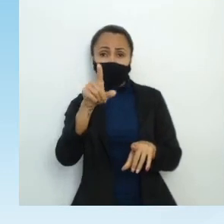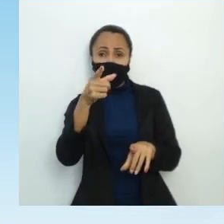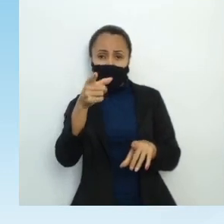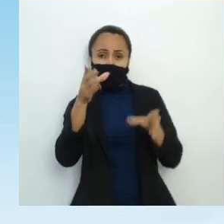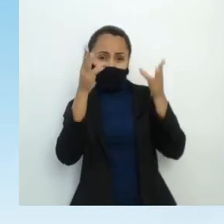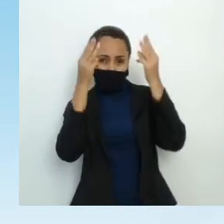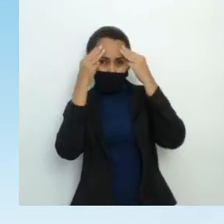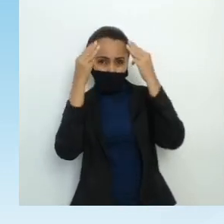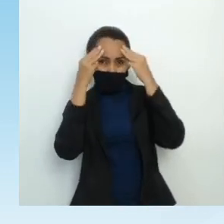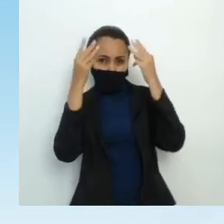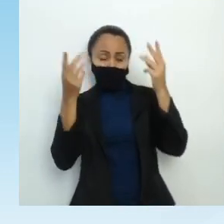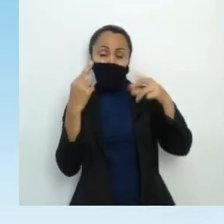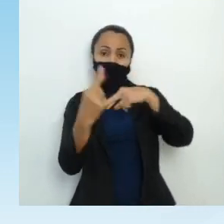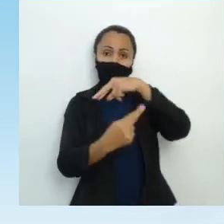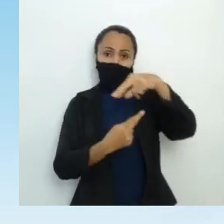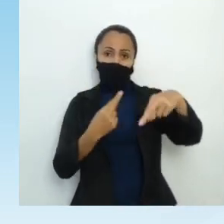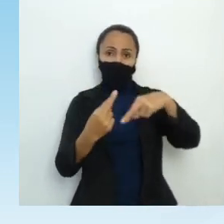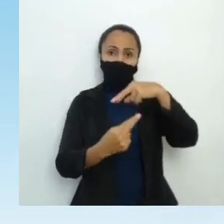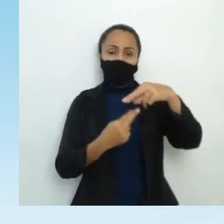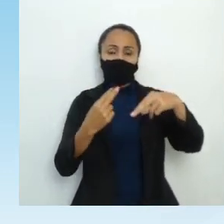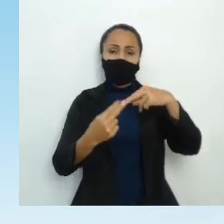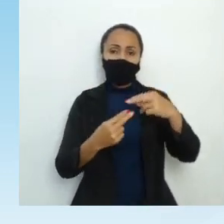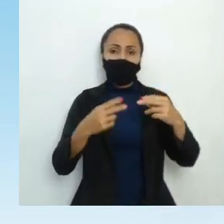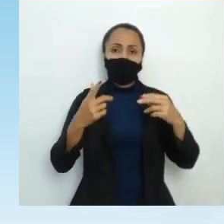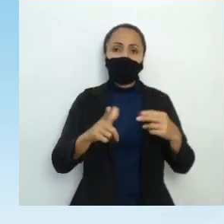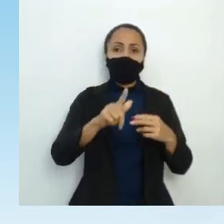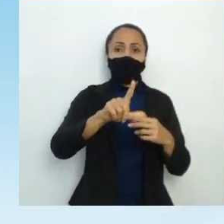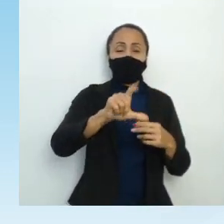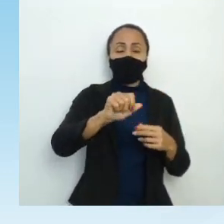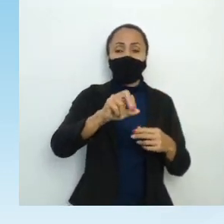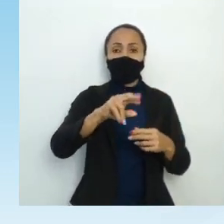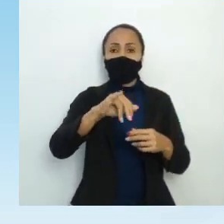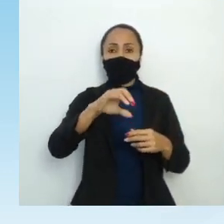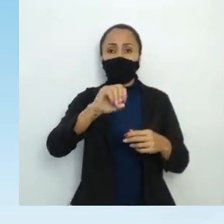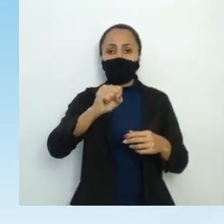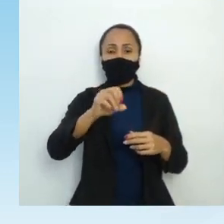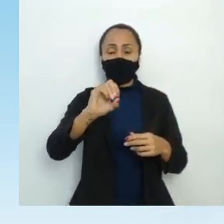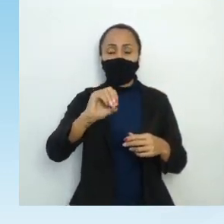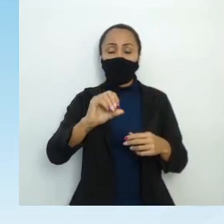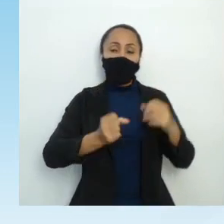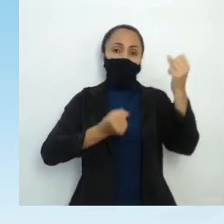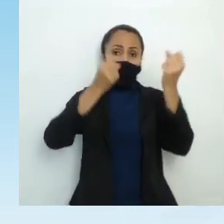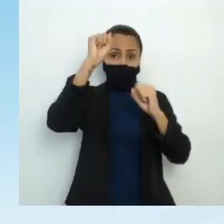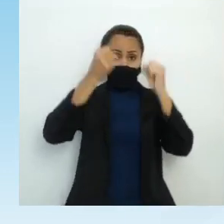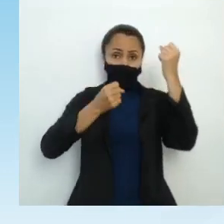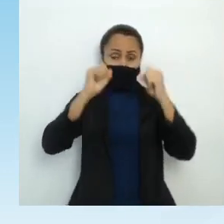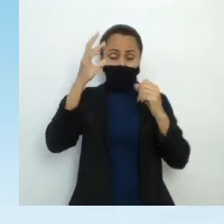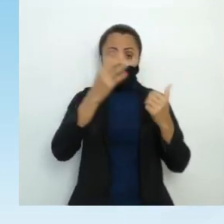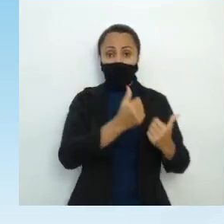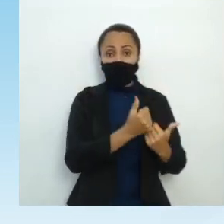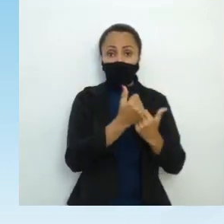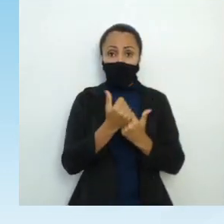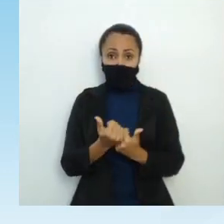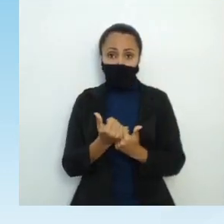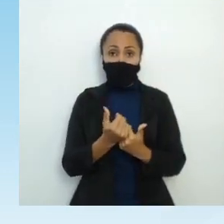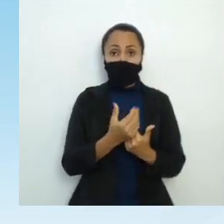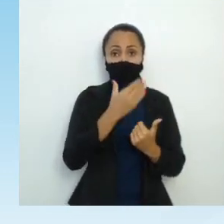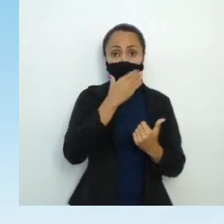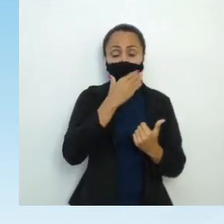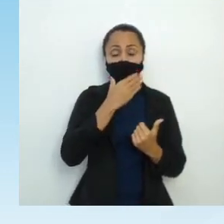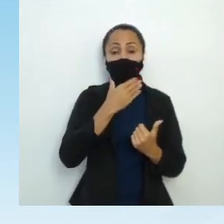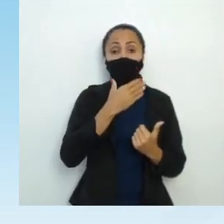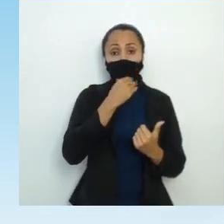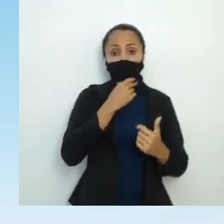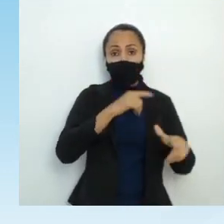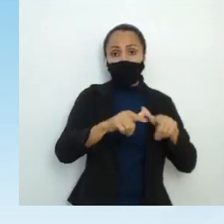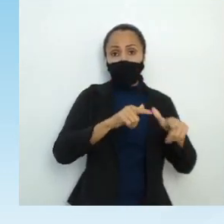a Revolução Puritana, a Revolução Gloriosa, a Revolução Industrial, a substituição do homem pela máquina, que você conhece bem, a